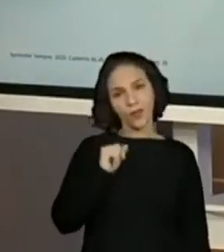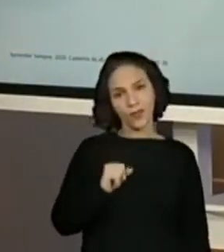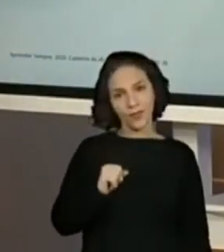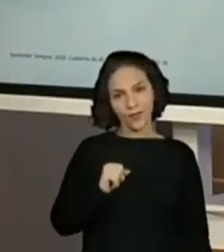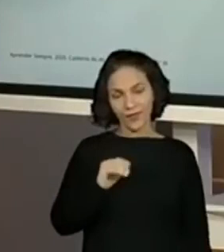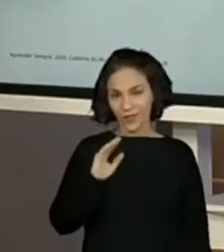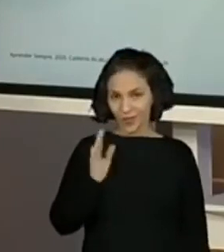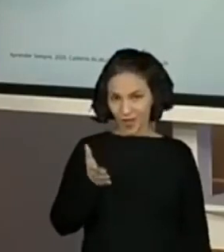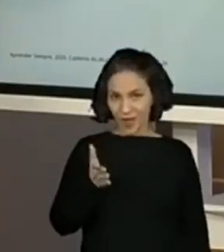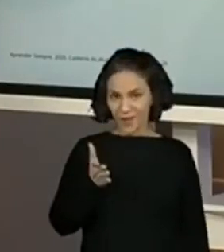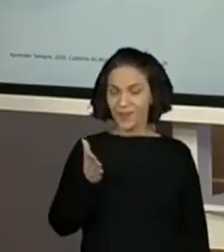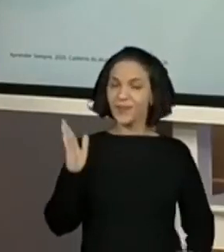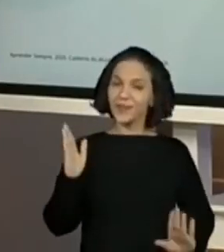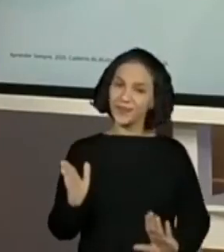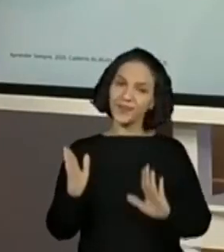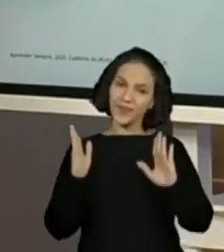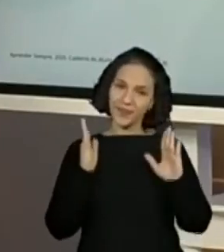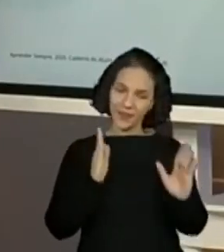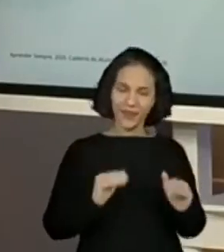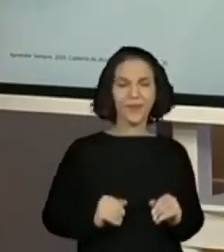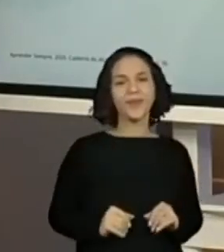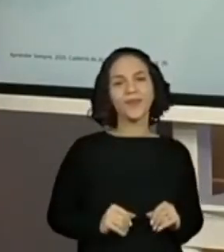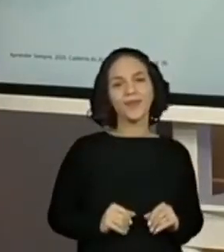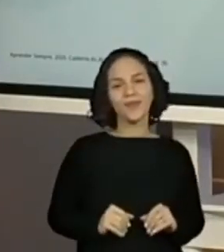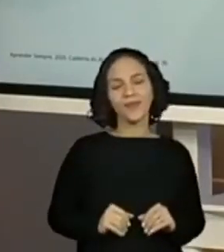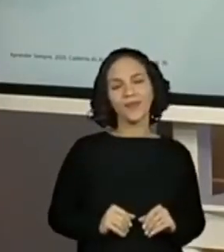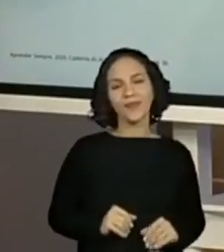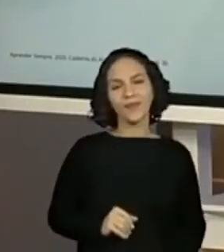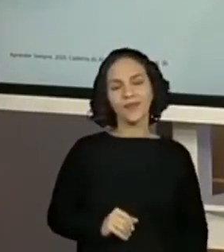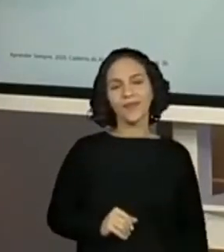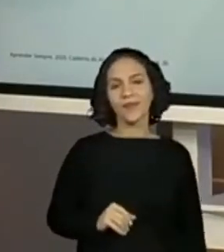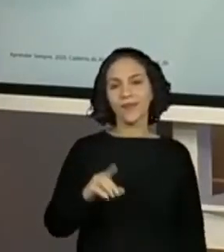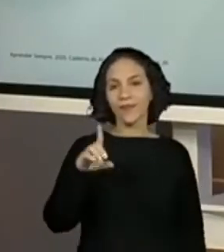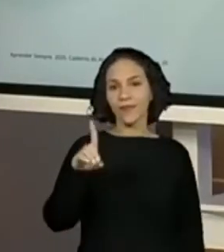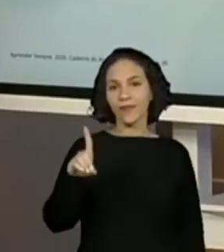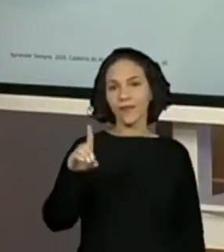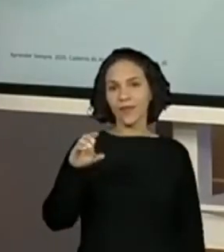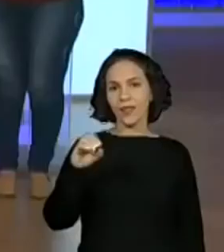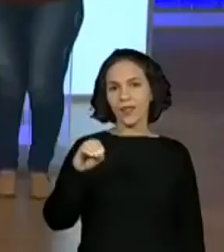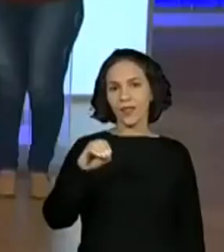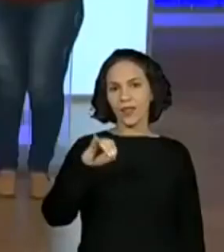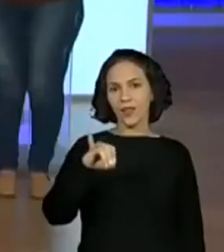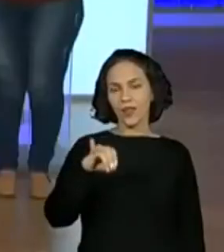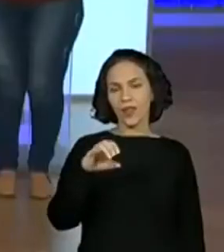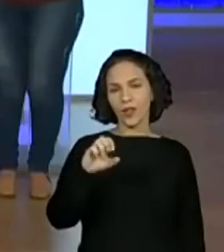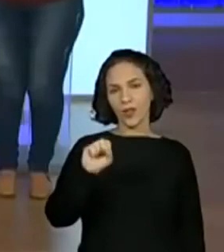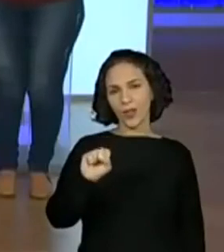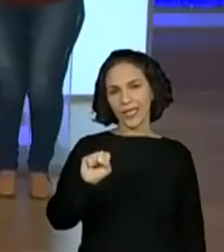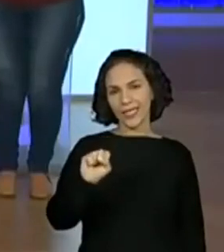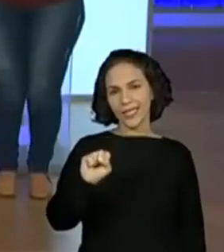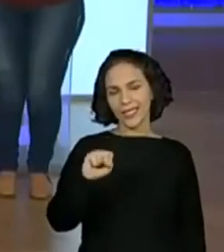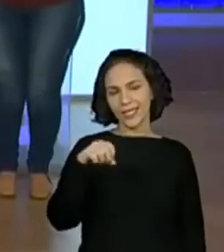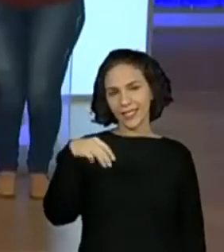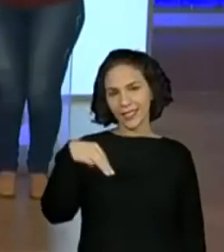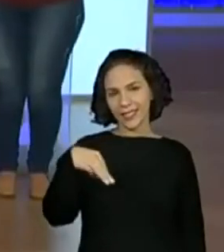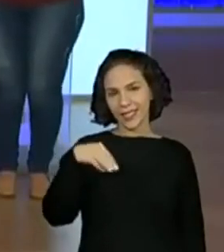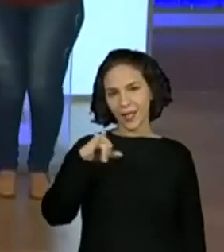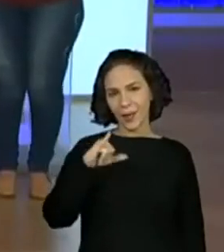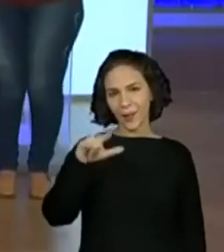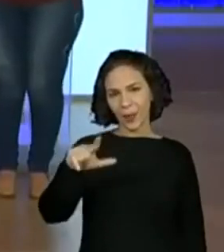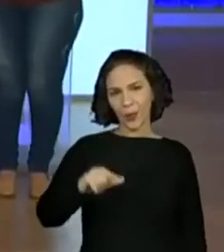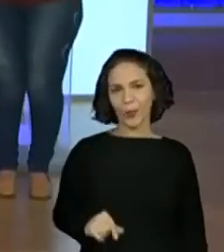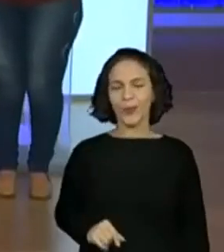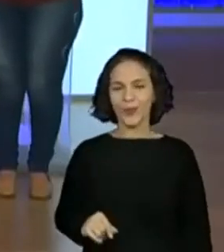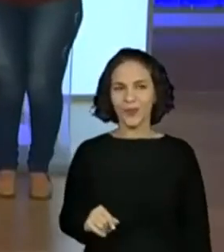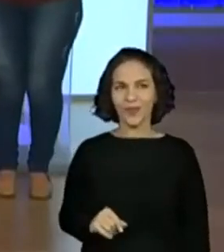983, eu quero que vocês registrem aí o número 2000. Muito fácil. Fácil. Fácil. Bateu o olho